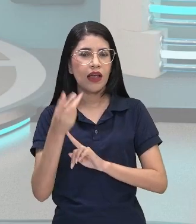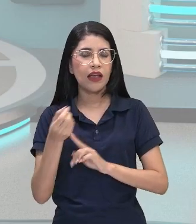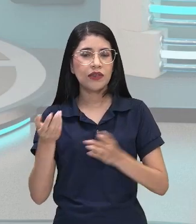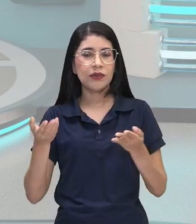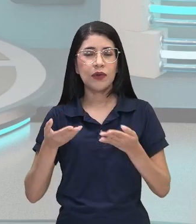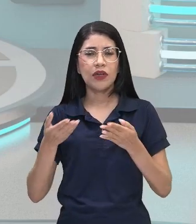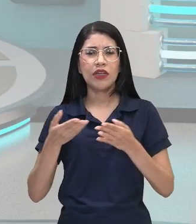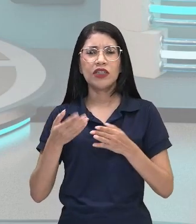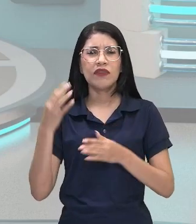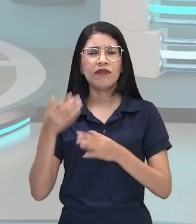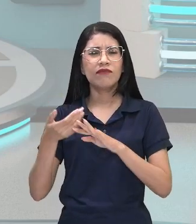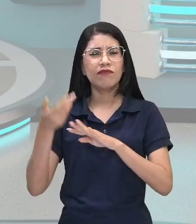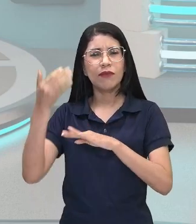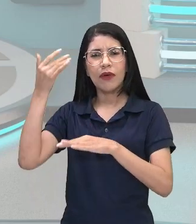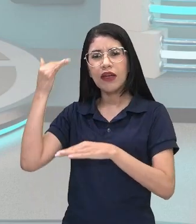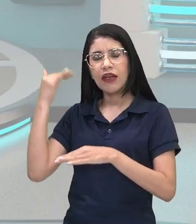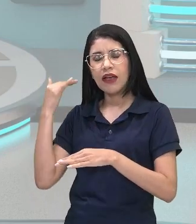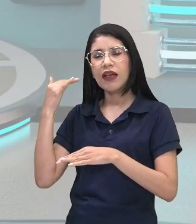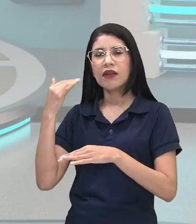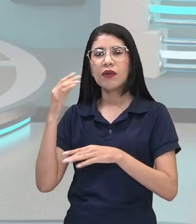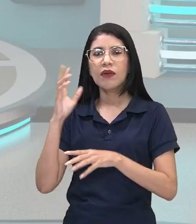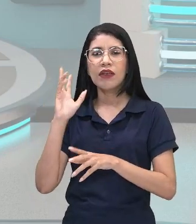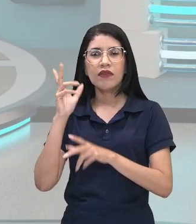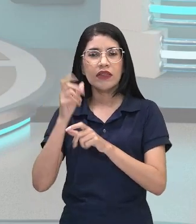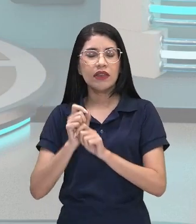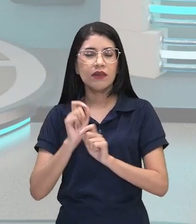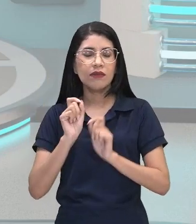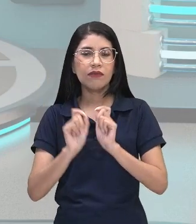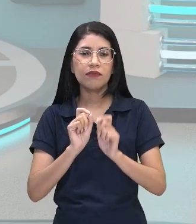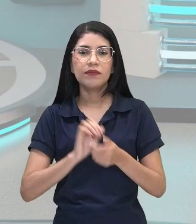breve viagem no tempo.